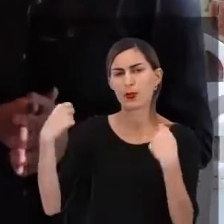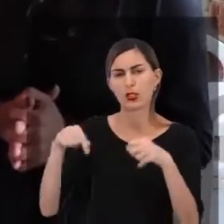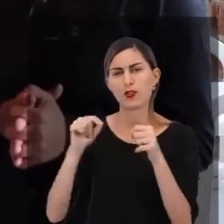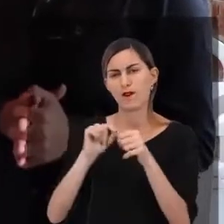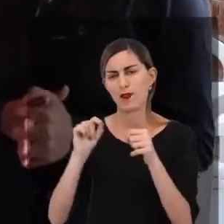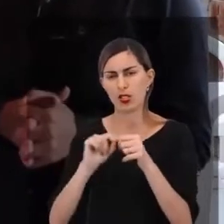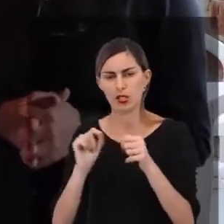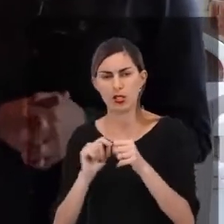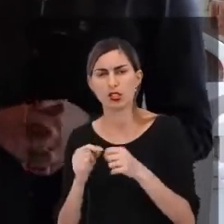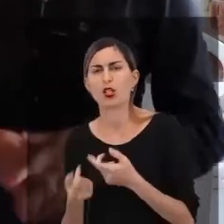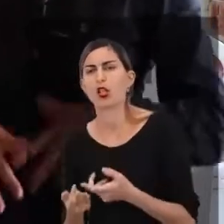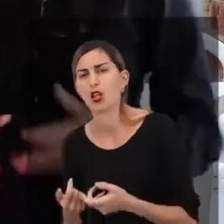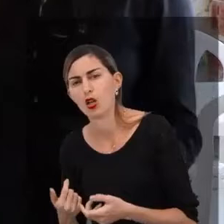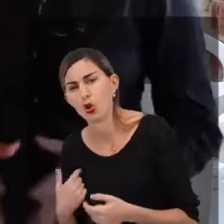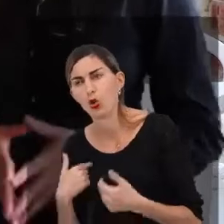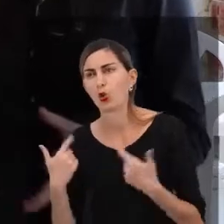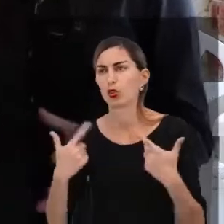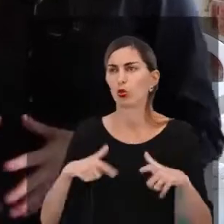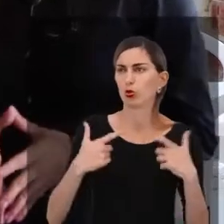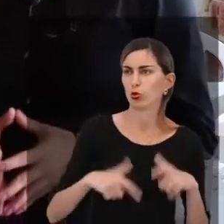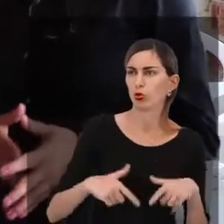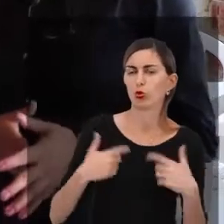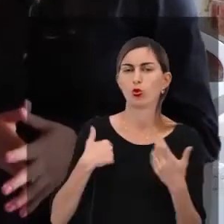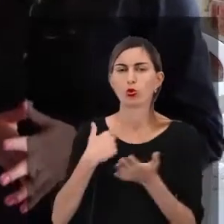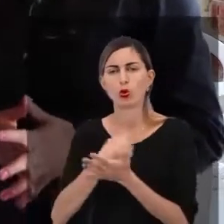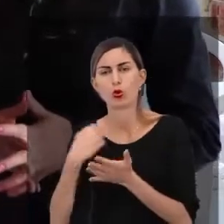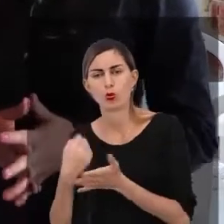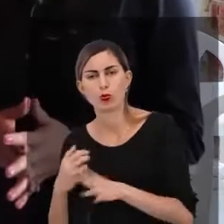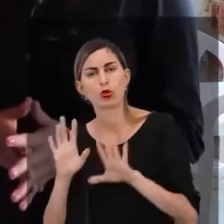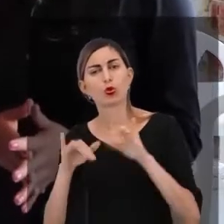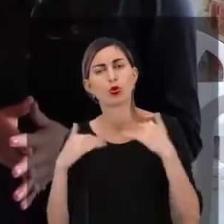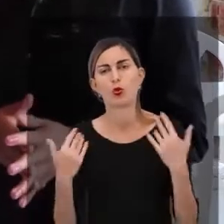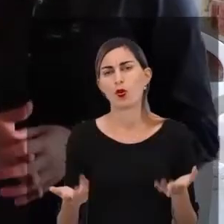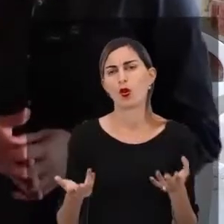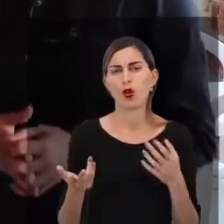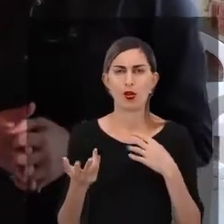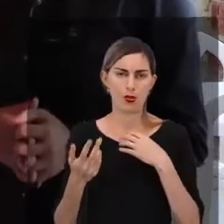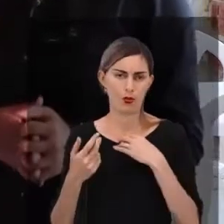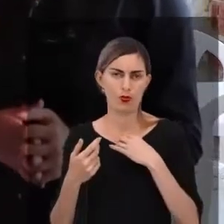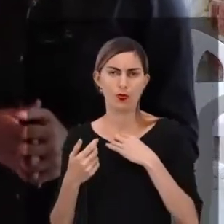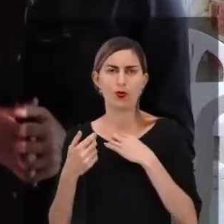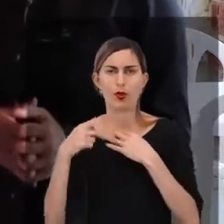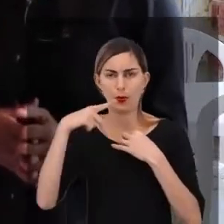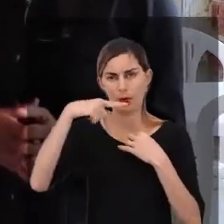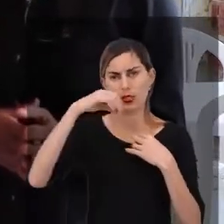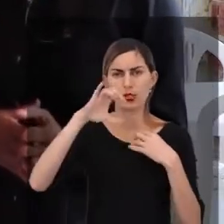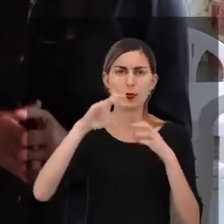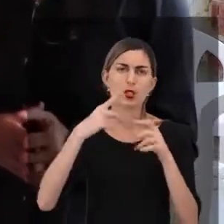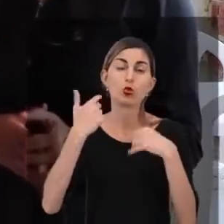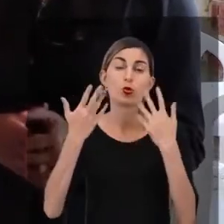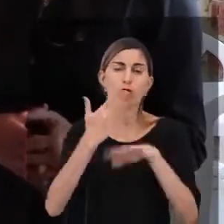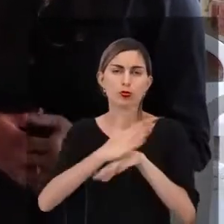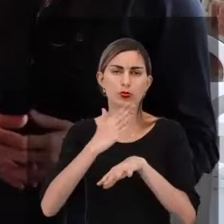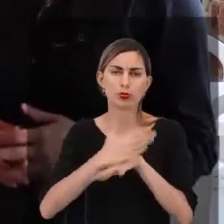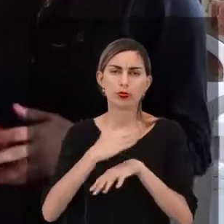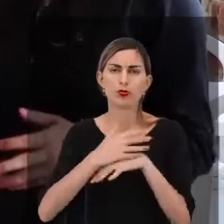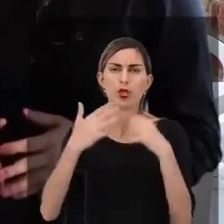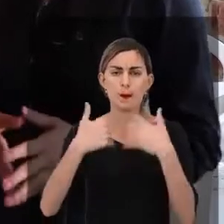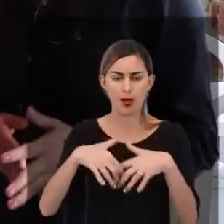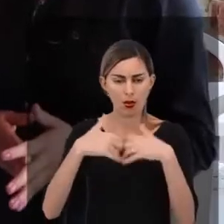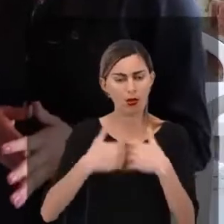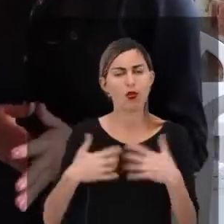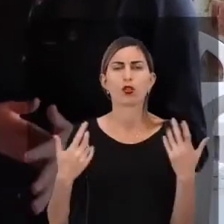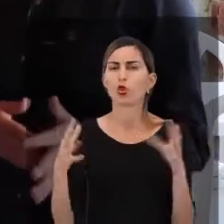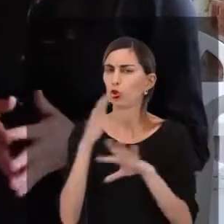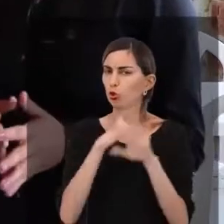é que ele diz que é que tem que fazer. Tem que fazer, em que fase eu estou, onde eu estou, exatamente. Quais são os documentos, né, que vai acompanhar o PCMAT, quais são os treinamentos, quais